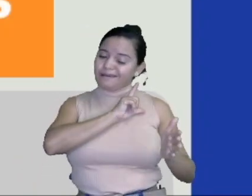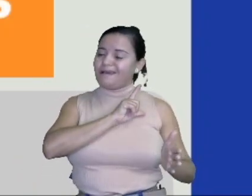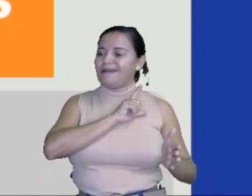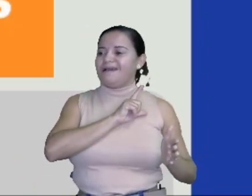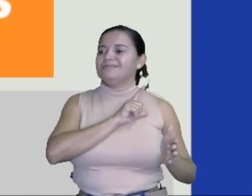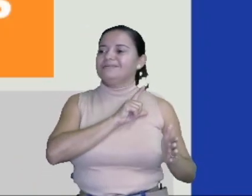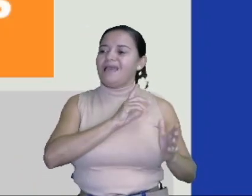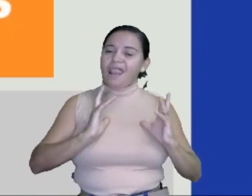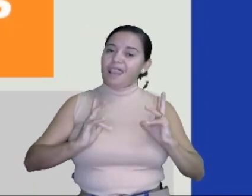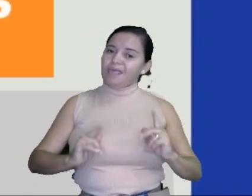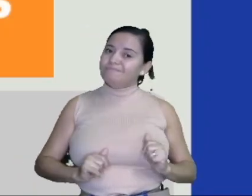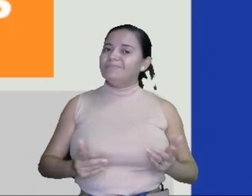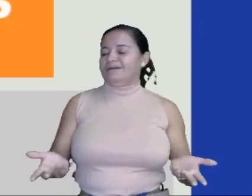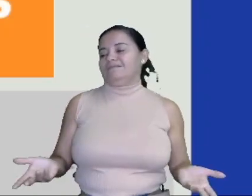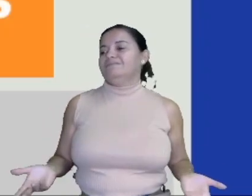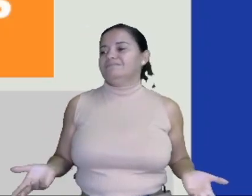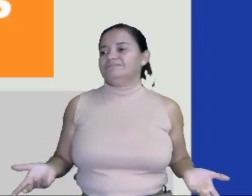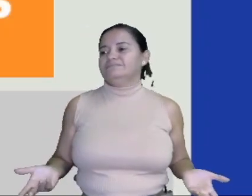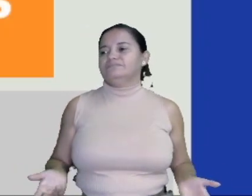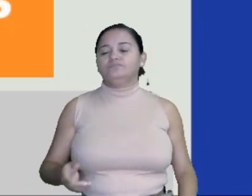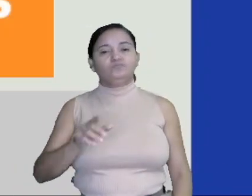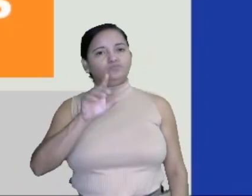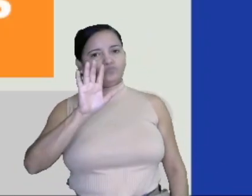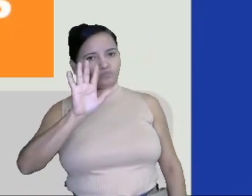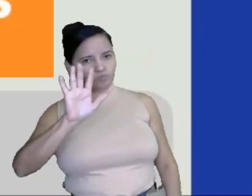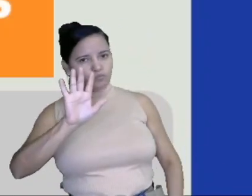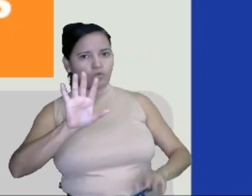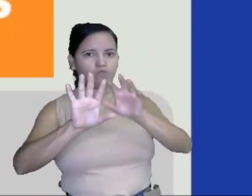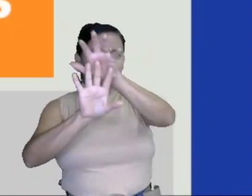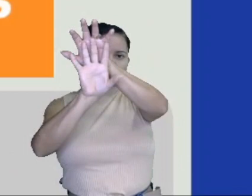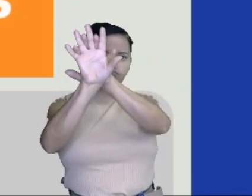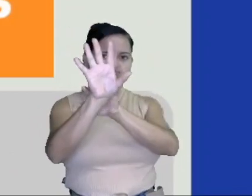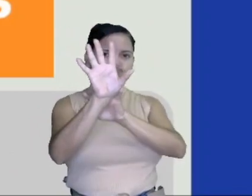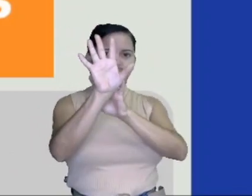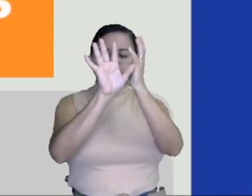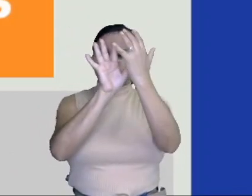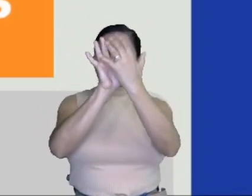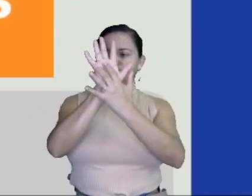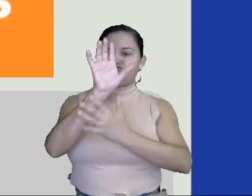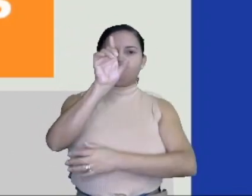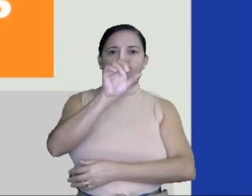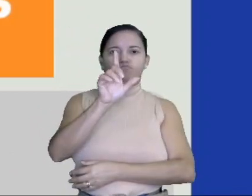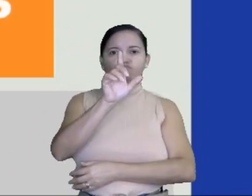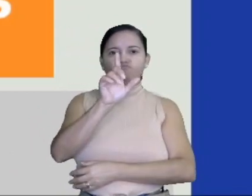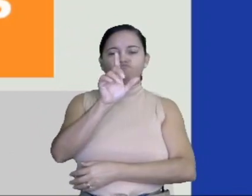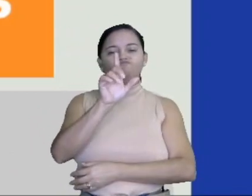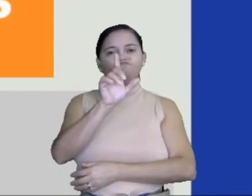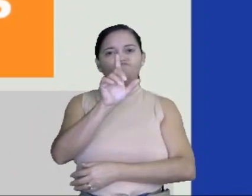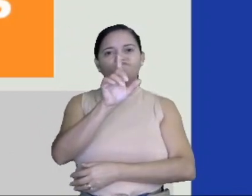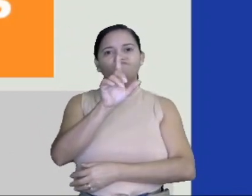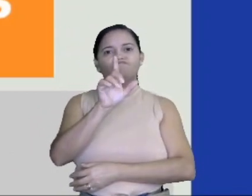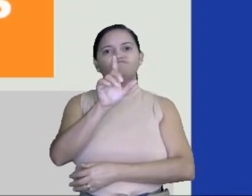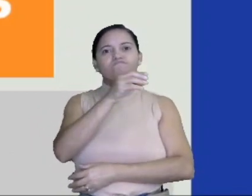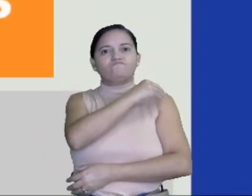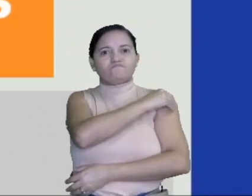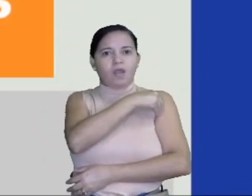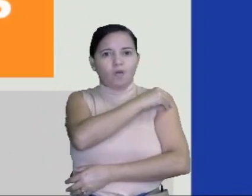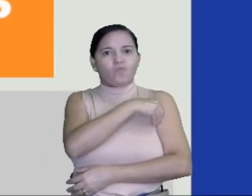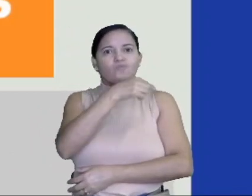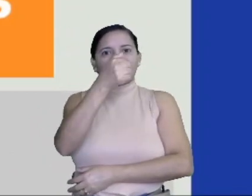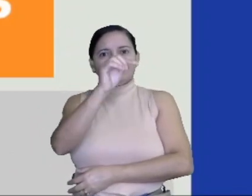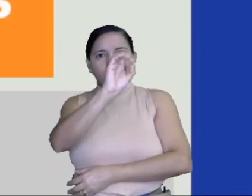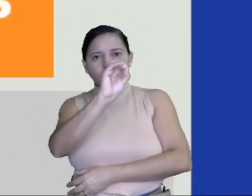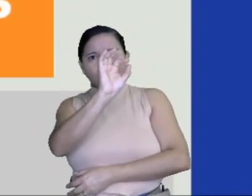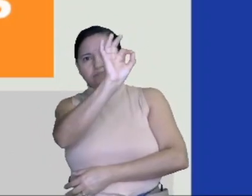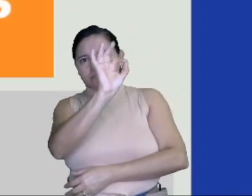30 segundos. Utilize o álcool 70 ou solução clorada antes de guardá-lo. Então, aquela solução que a gente viu